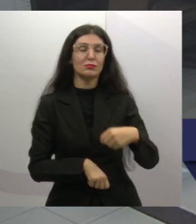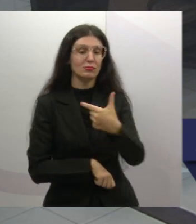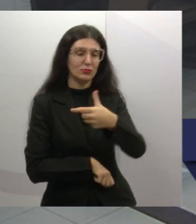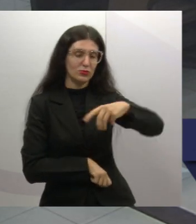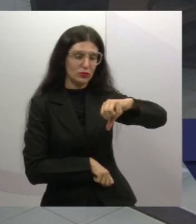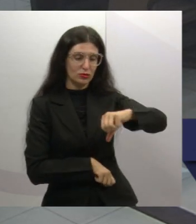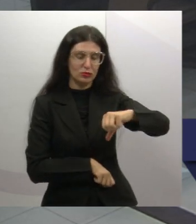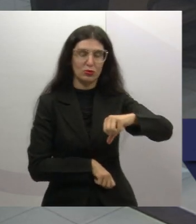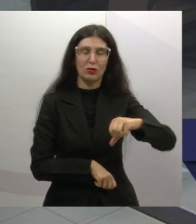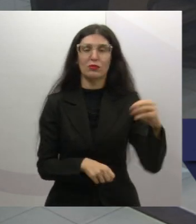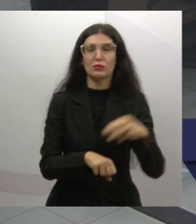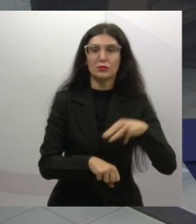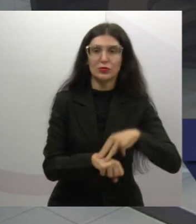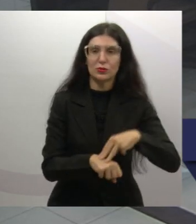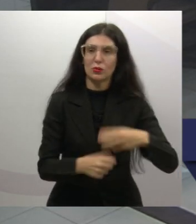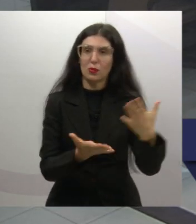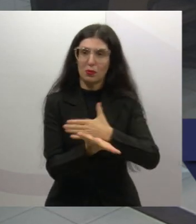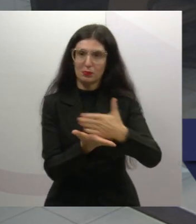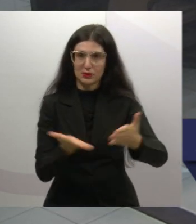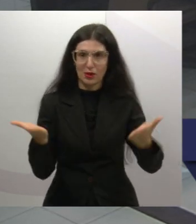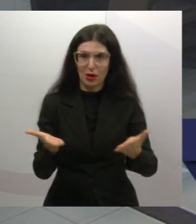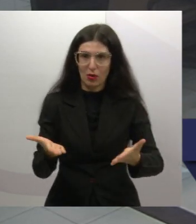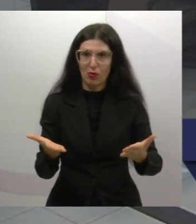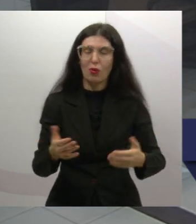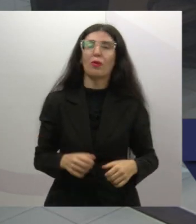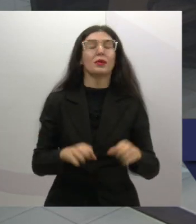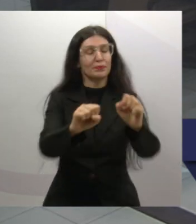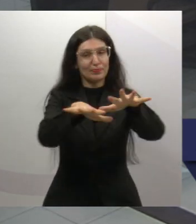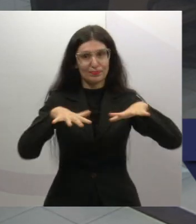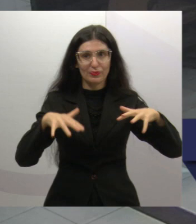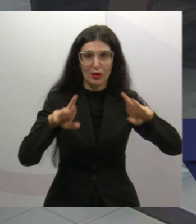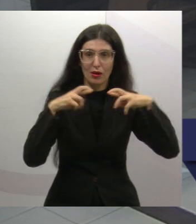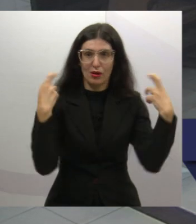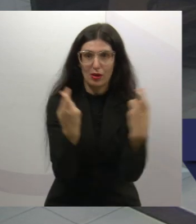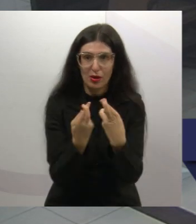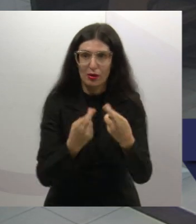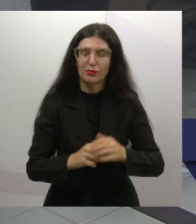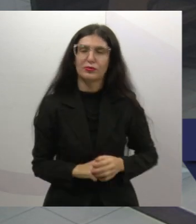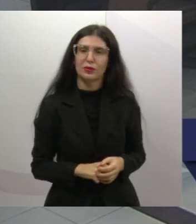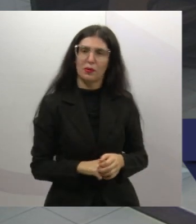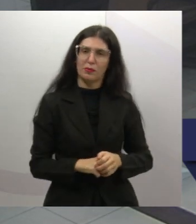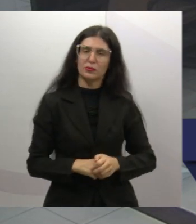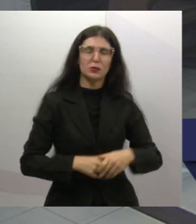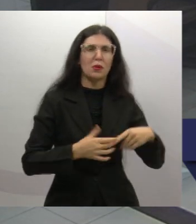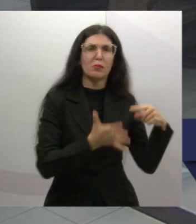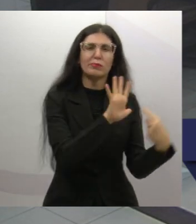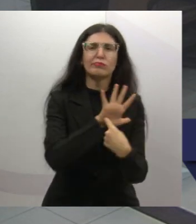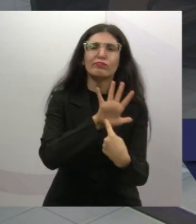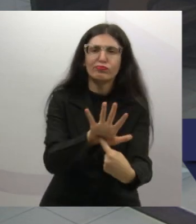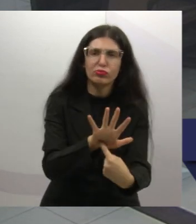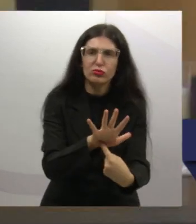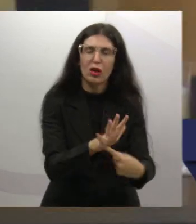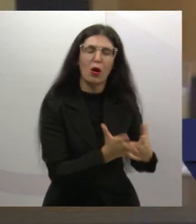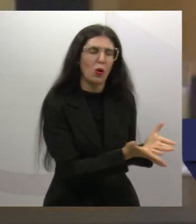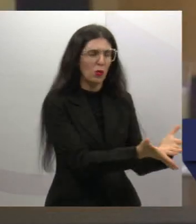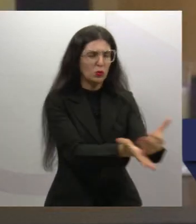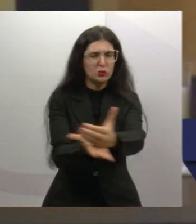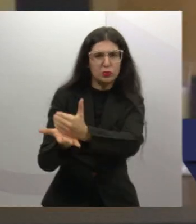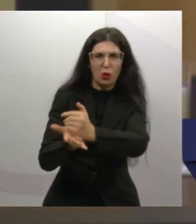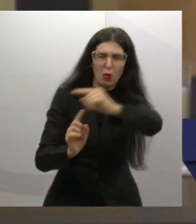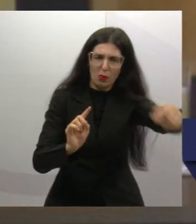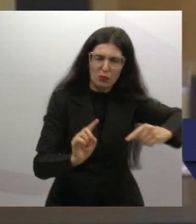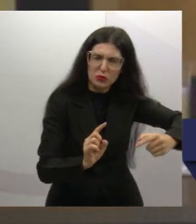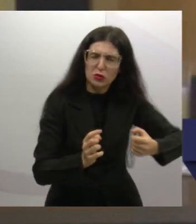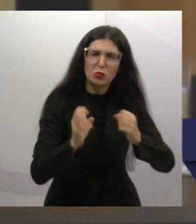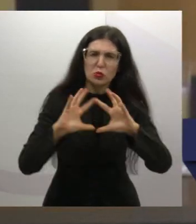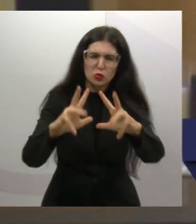15h29, declaro aberta a presente audiência pública destinada à avaliação e demonstração do cumprimento das metas